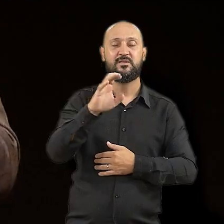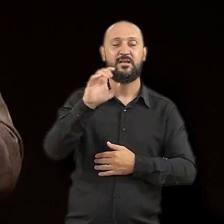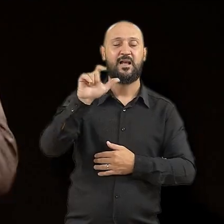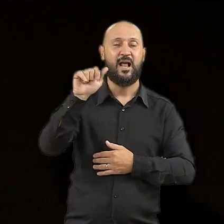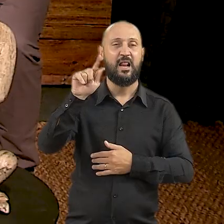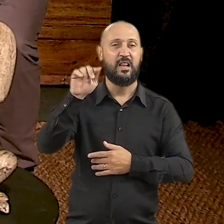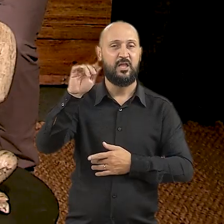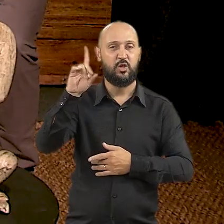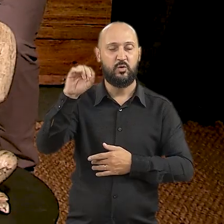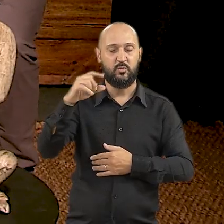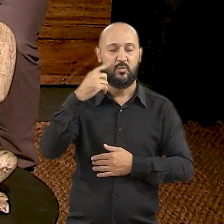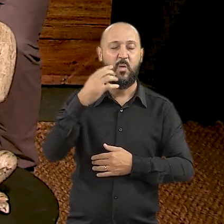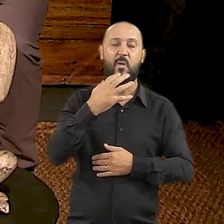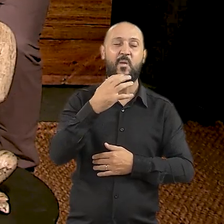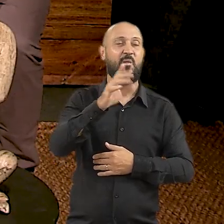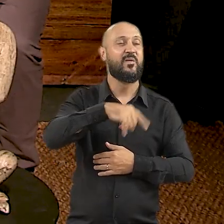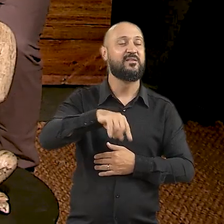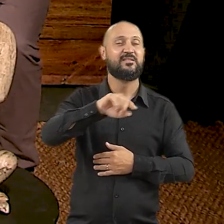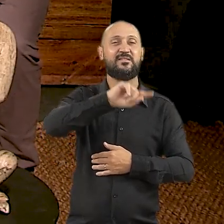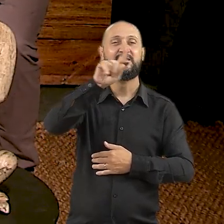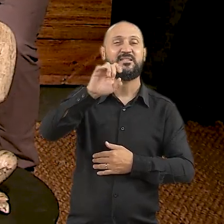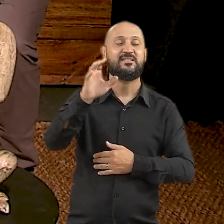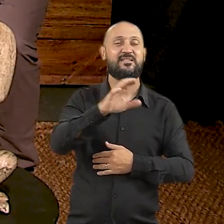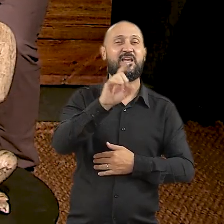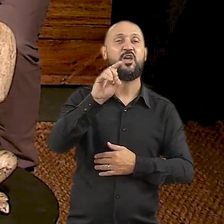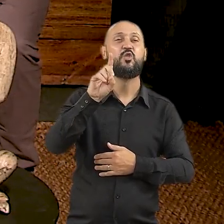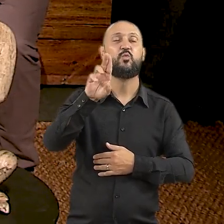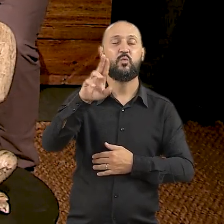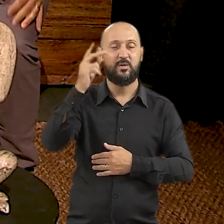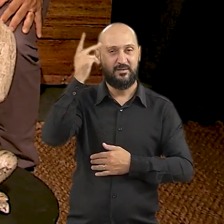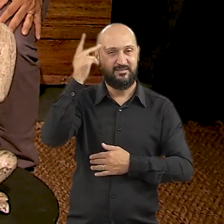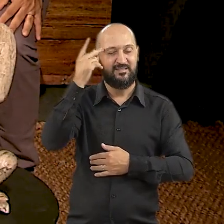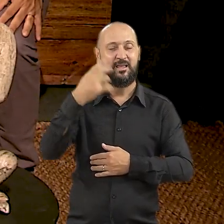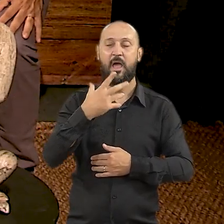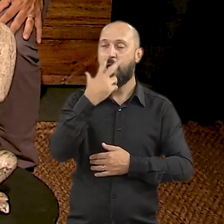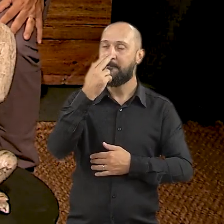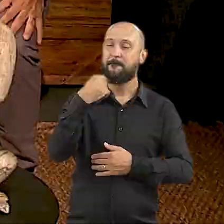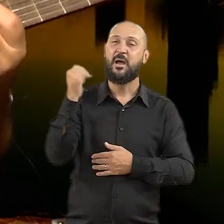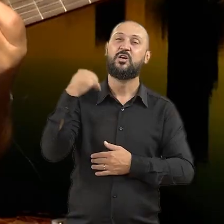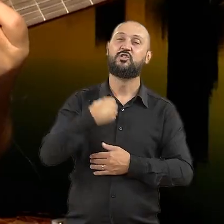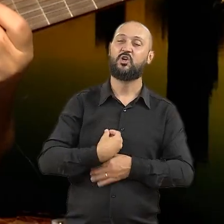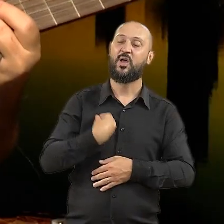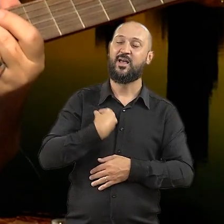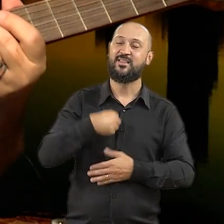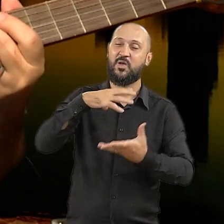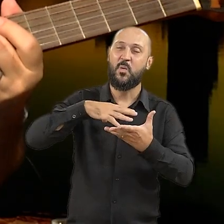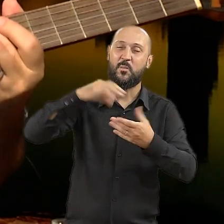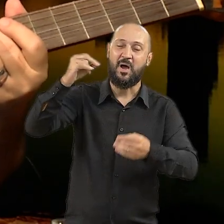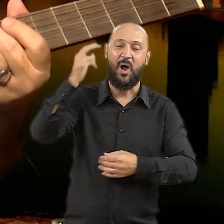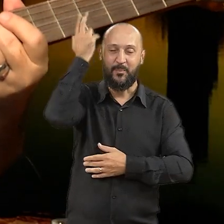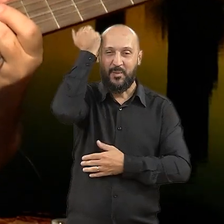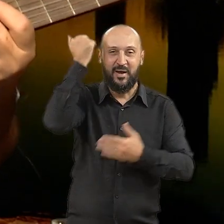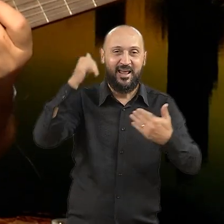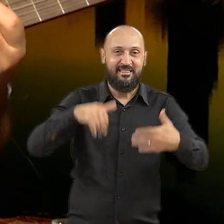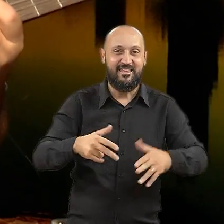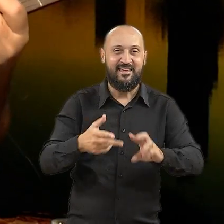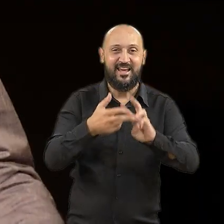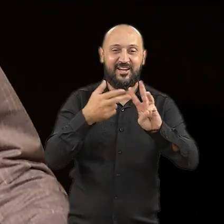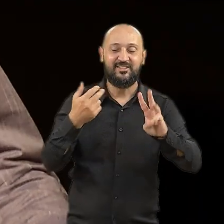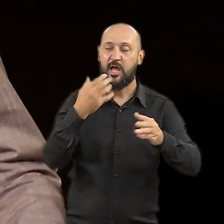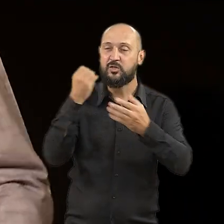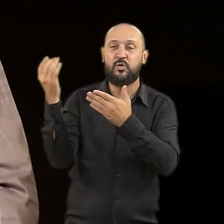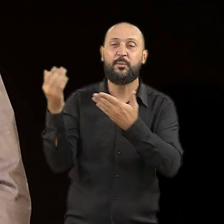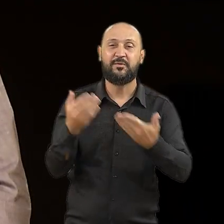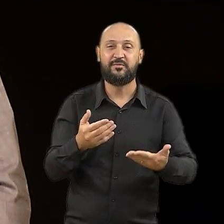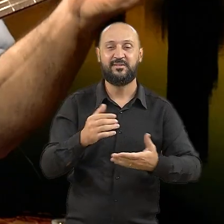Galindo Novo, famoso Zé Du, esse paulistano de alma guarani. É isso aí. Zé